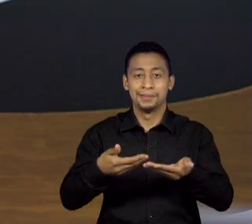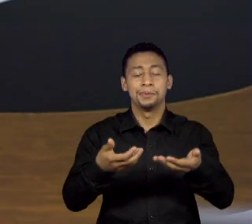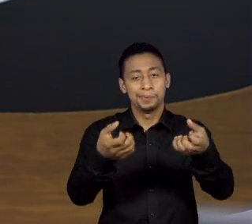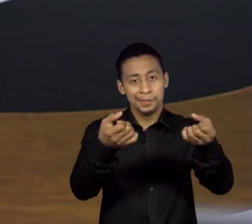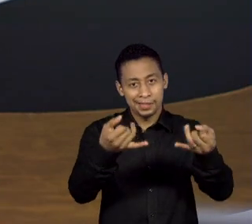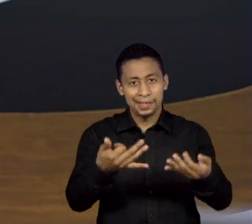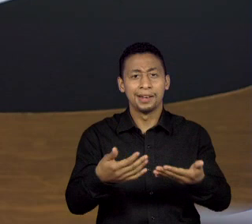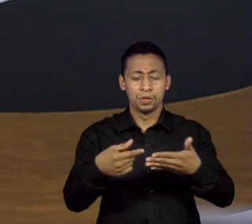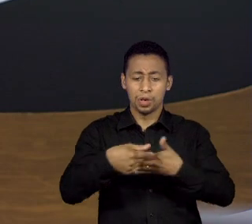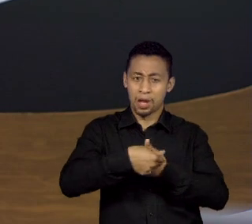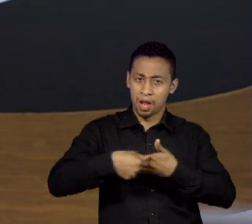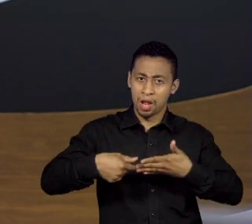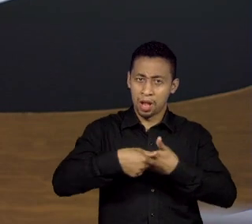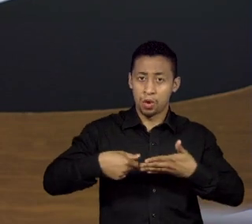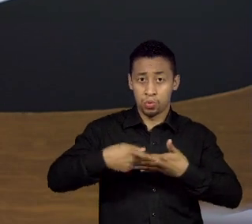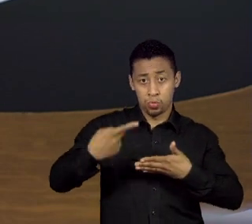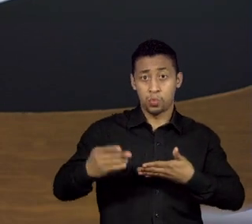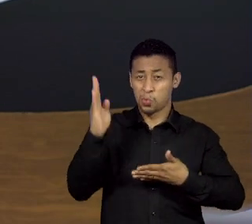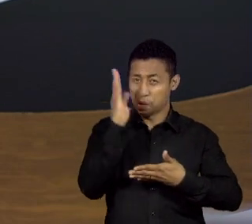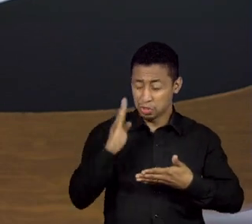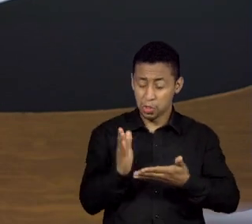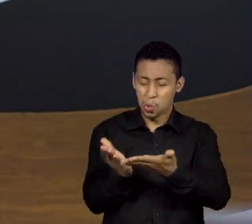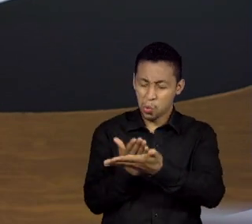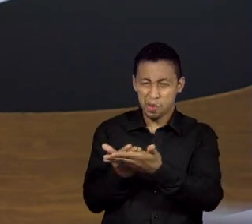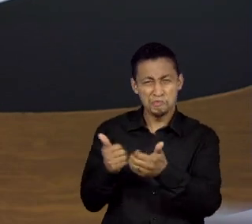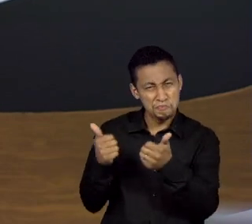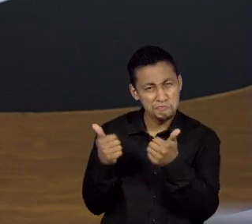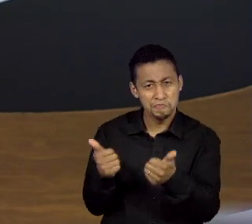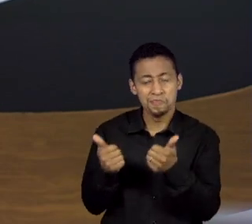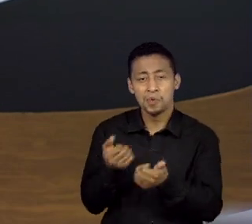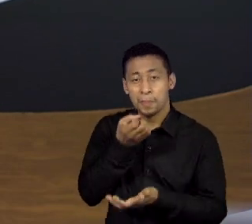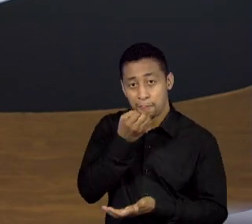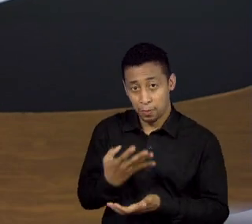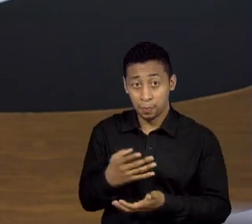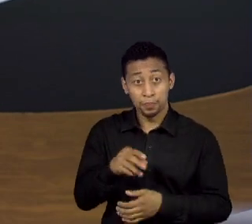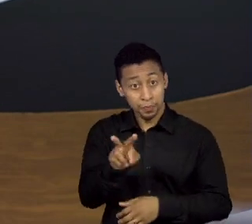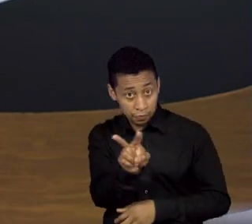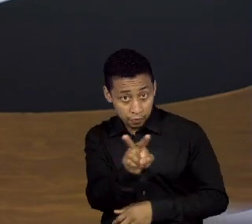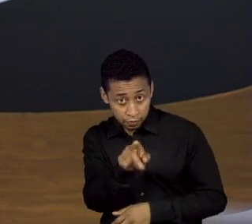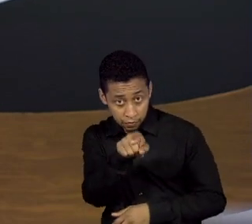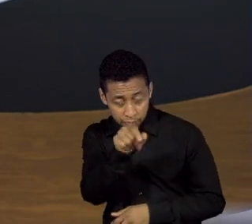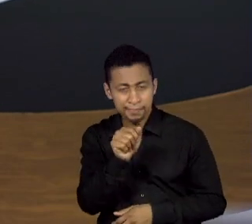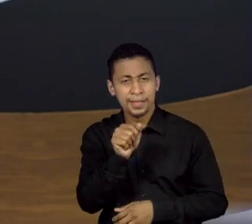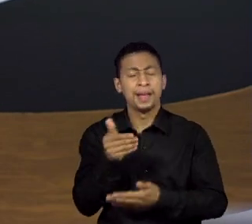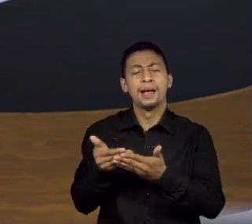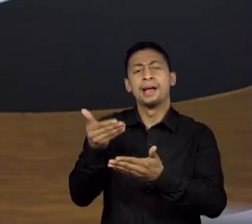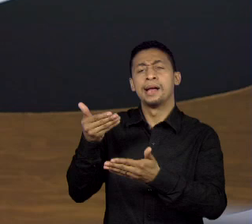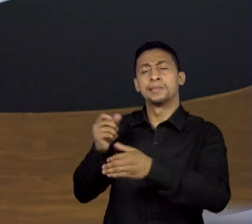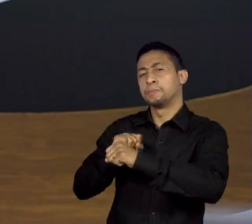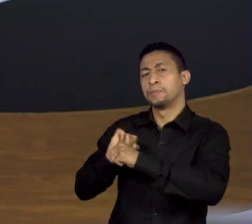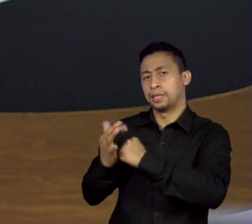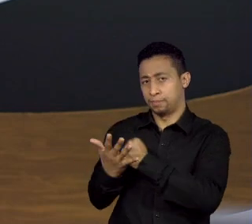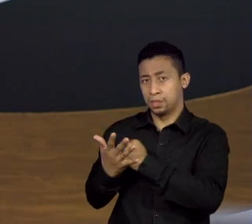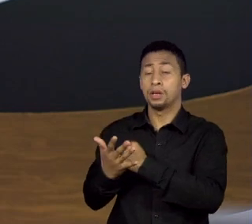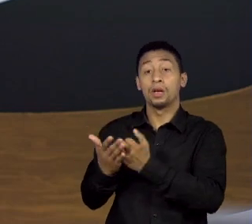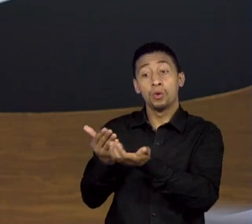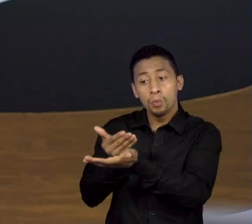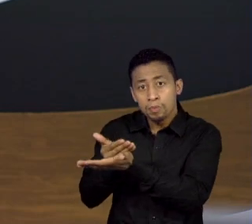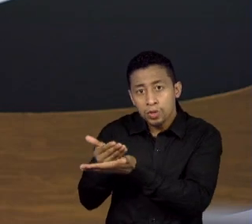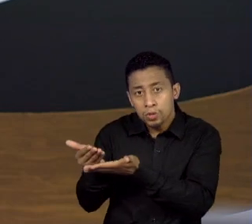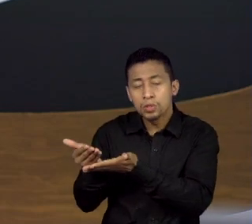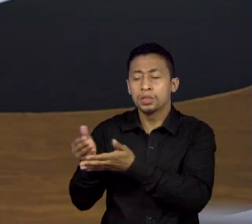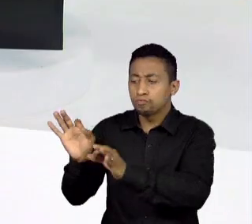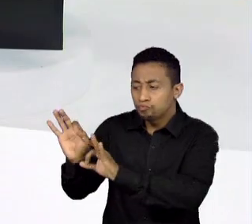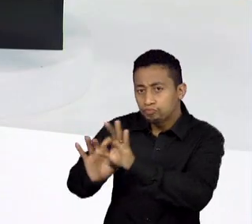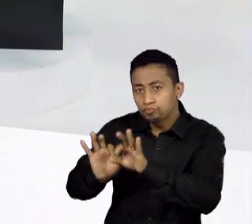grandes autores, das nossas grandes obras. Vocês, um pouco antes da pandemia, estavam se preparando para começar a filmar Grande Sertão